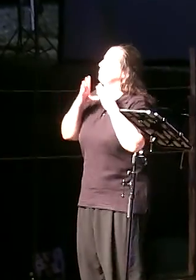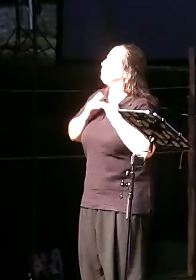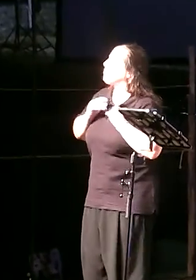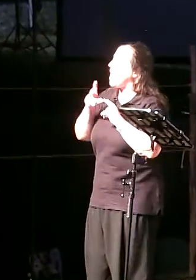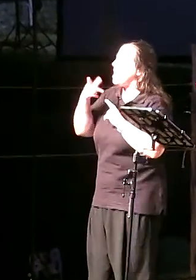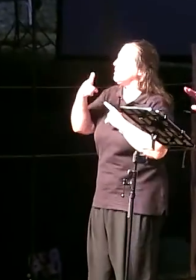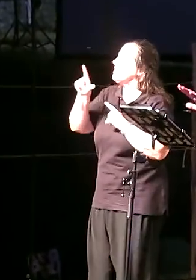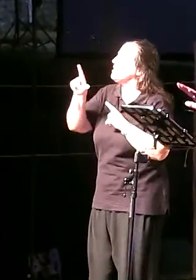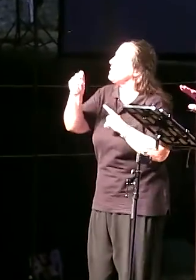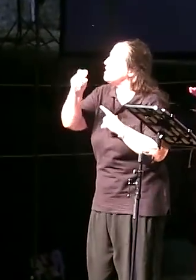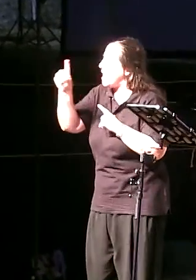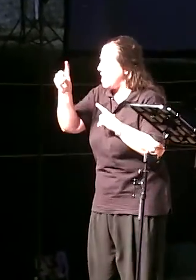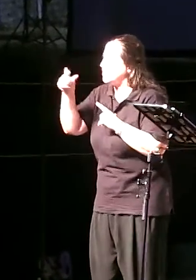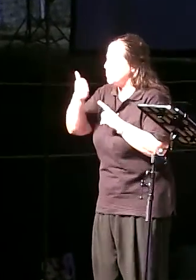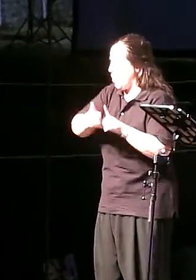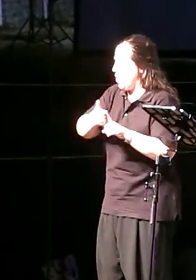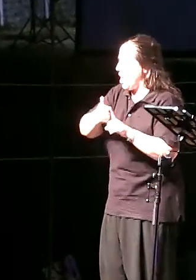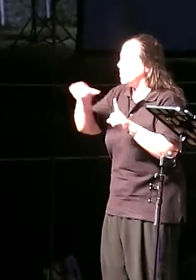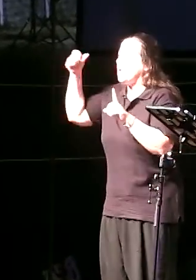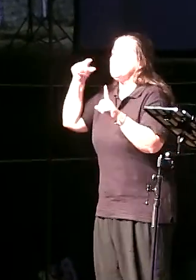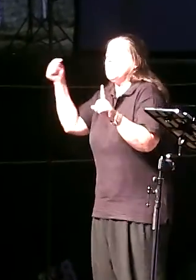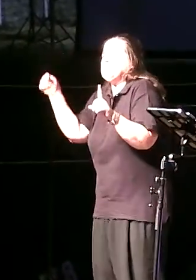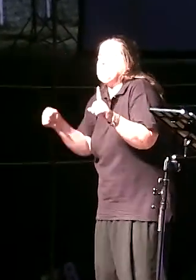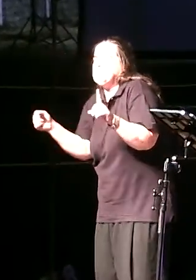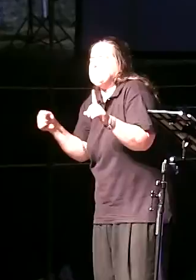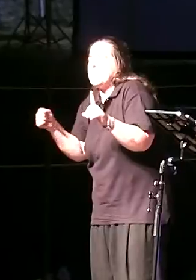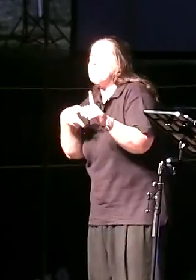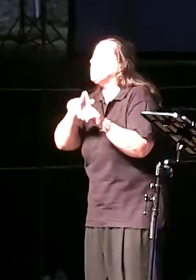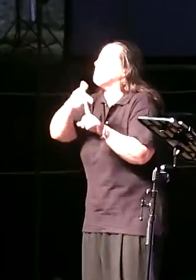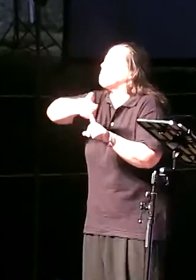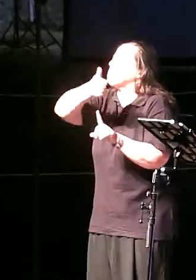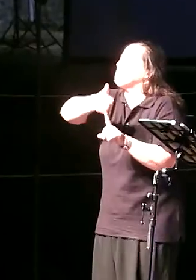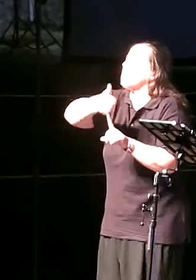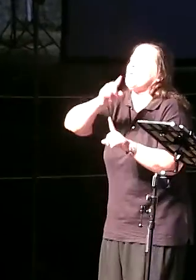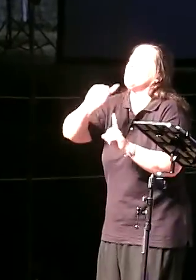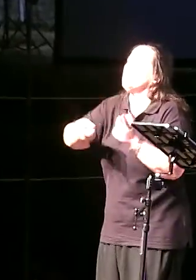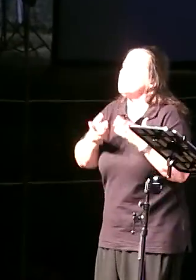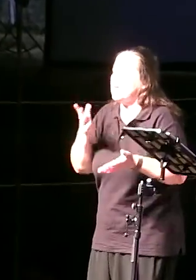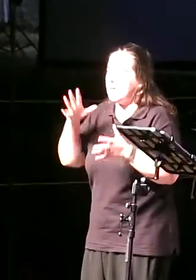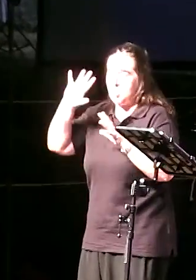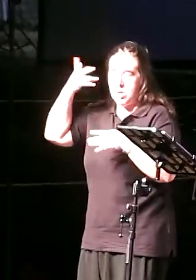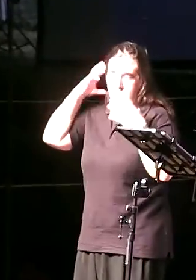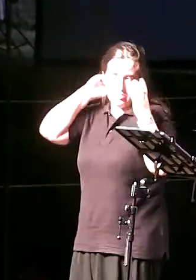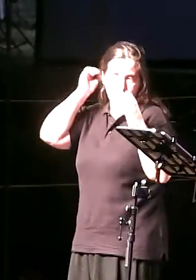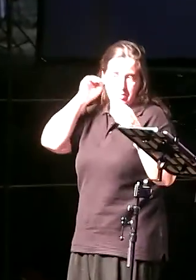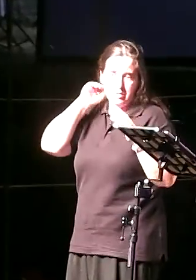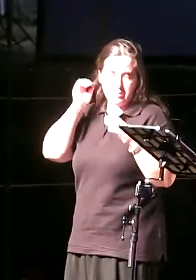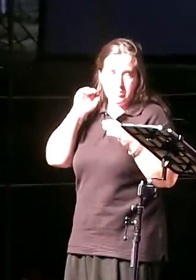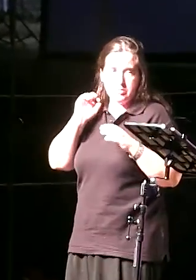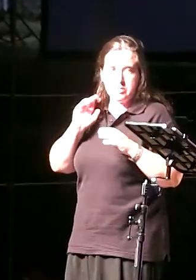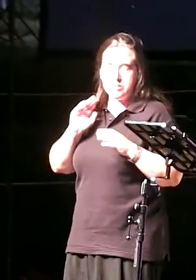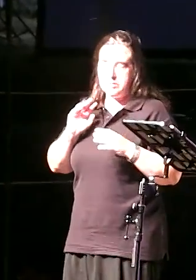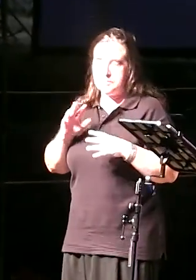lanche porque além de boa qualidade e além de uma qualidade o que ela de boa qualidade é quando os nossos e